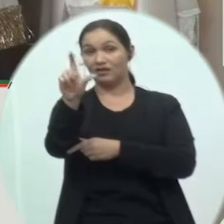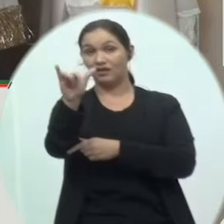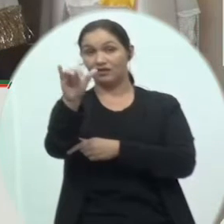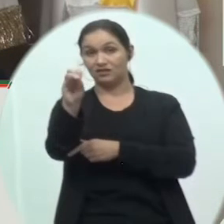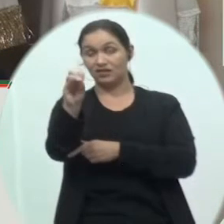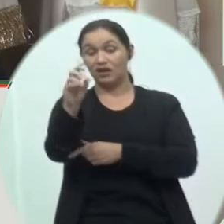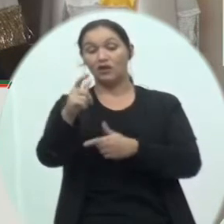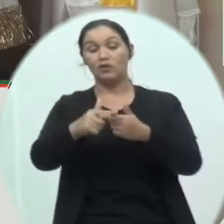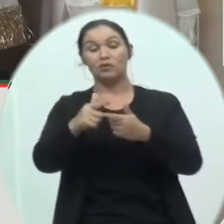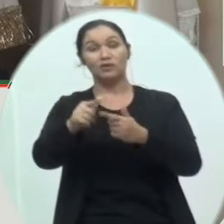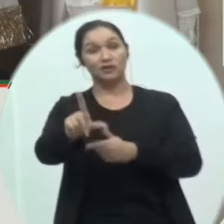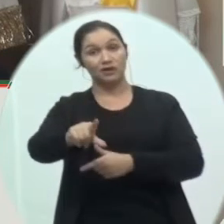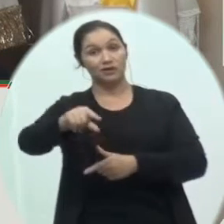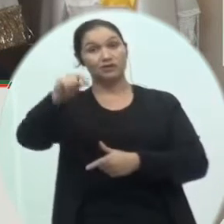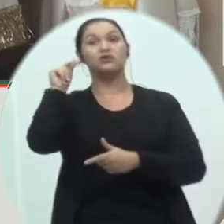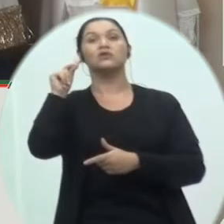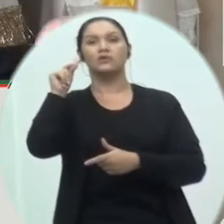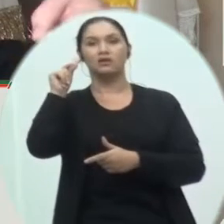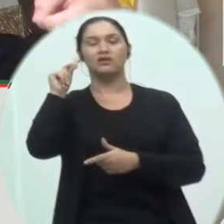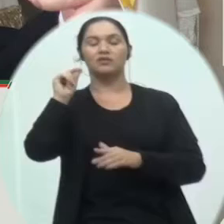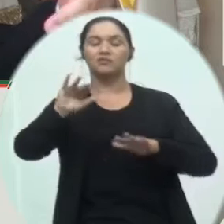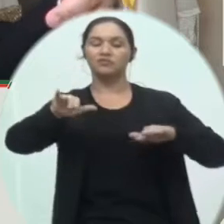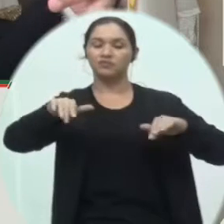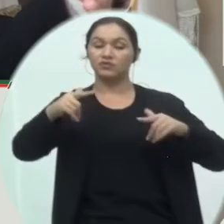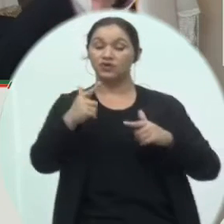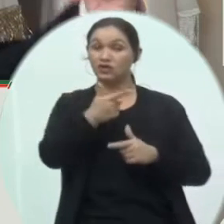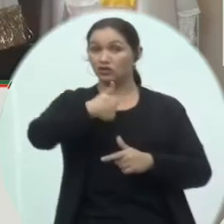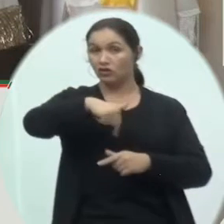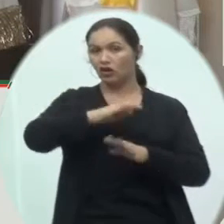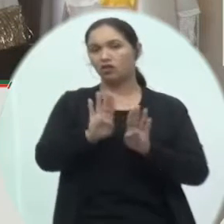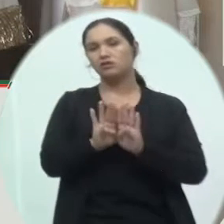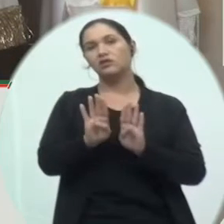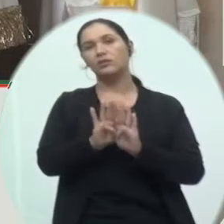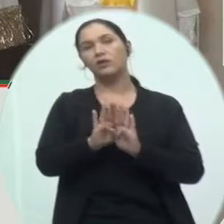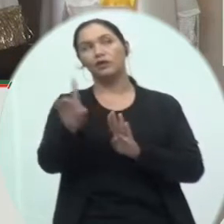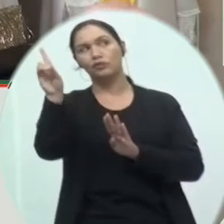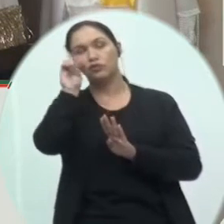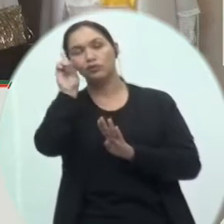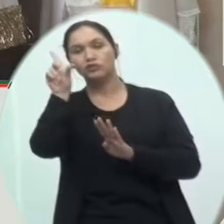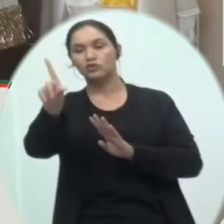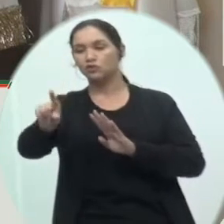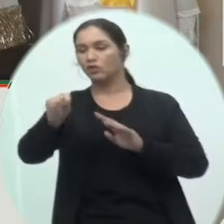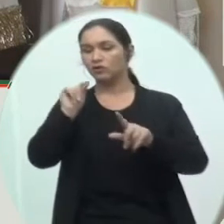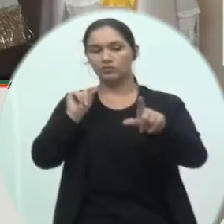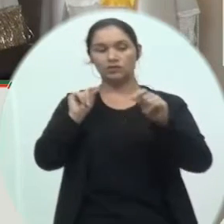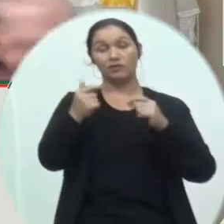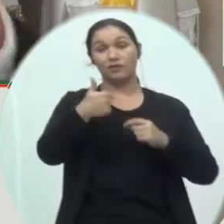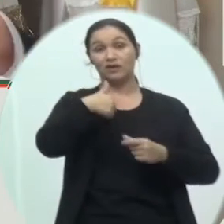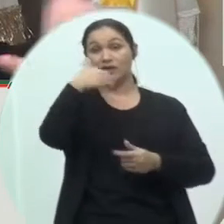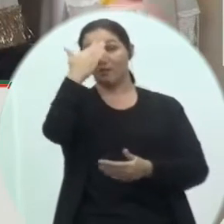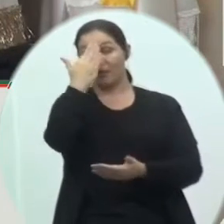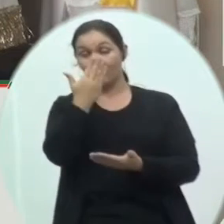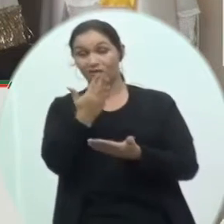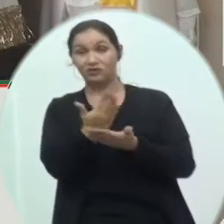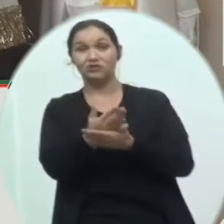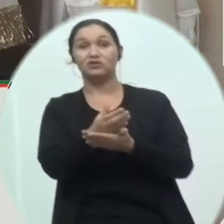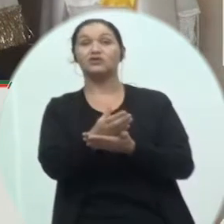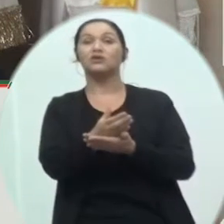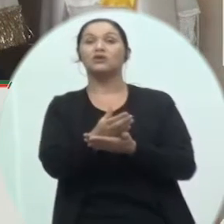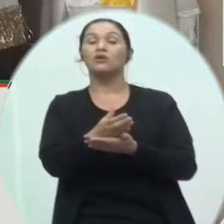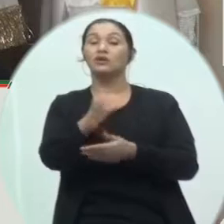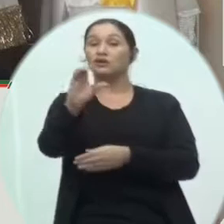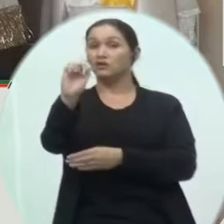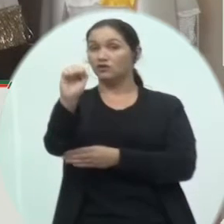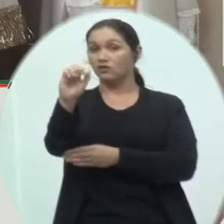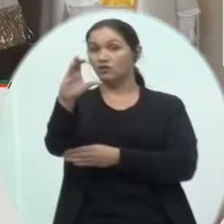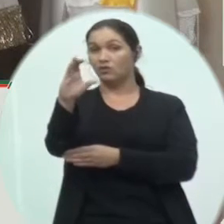por decisões mesmo. Tomara que ele tenha tomado a decisão certa pelo povo, né, como nós estamos aqui pelas